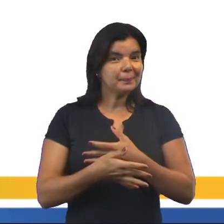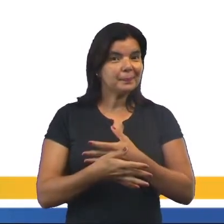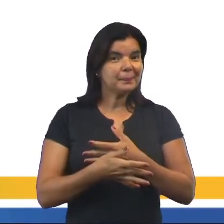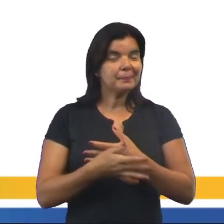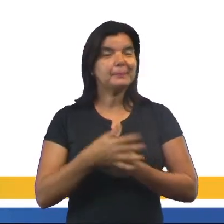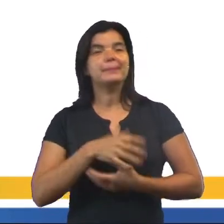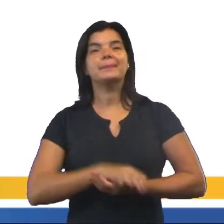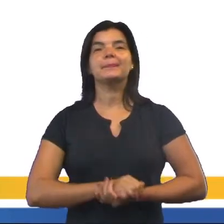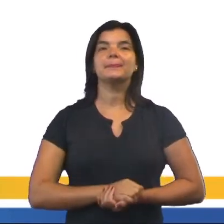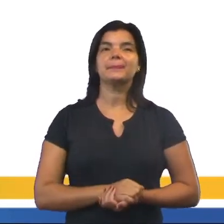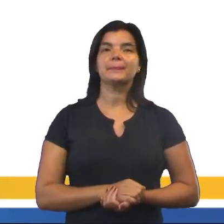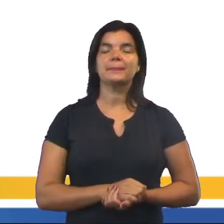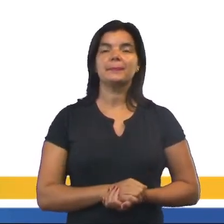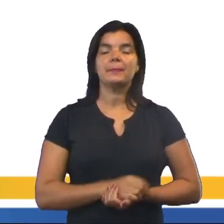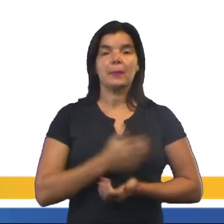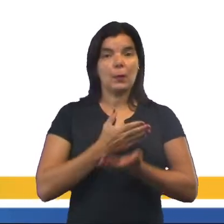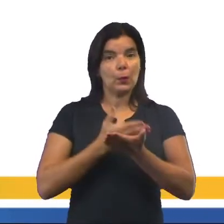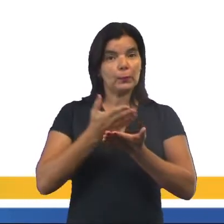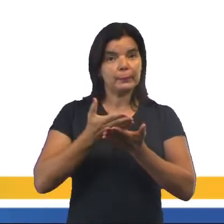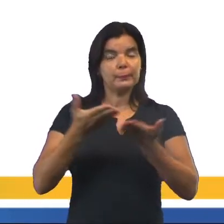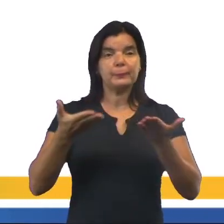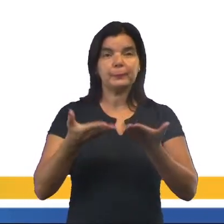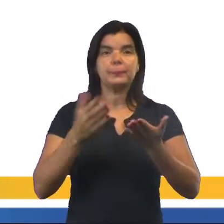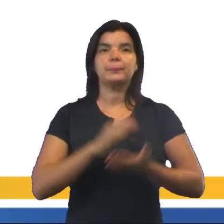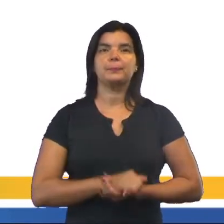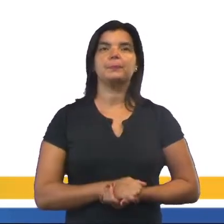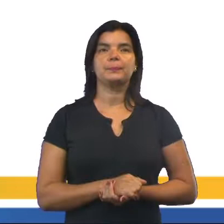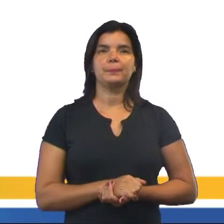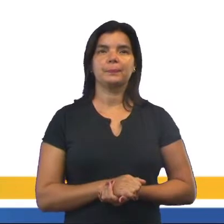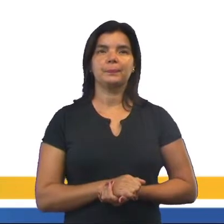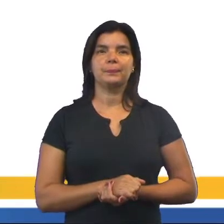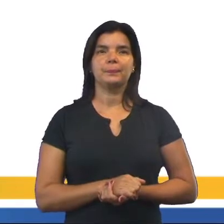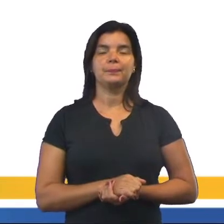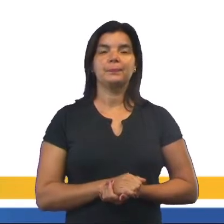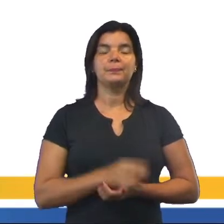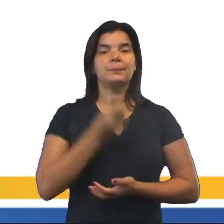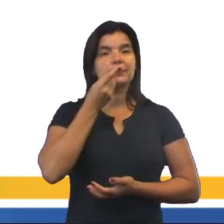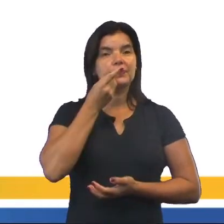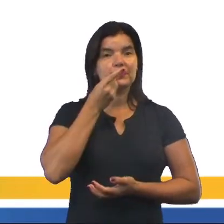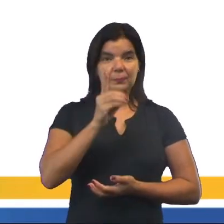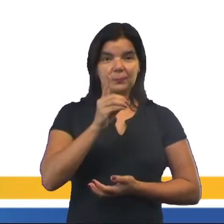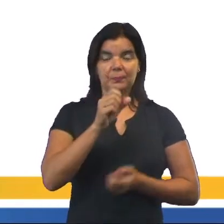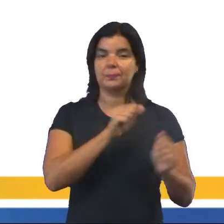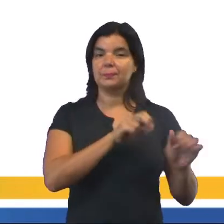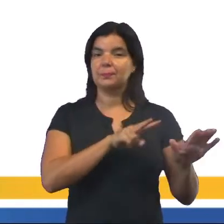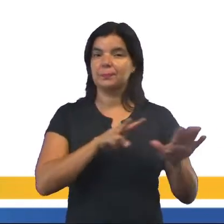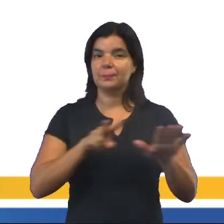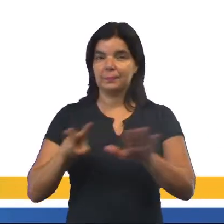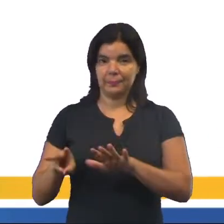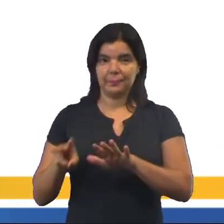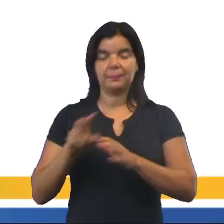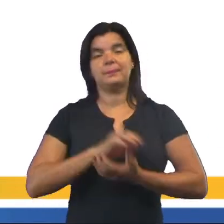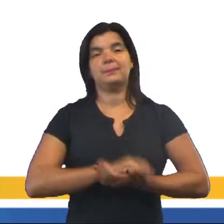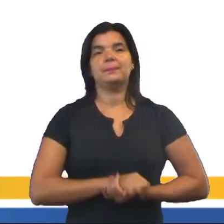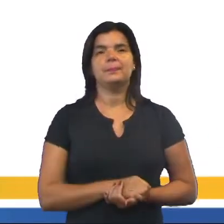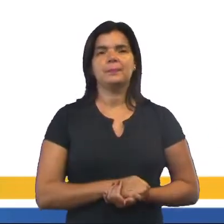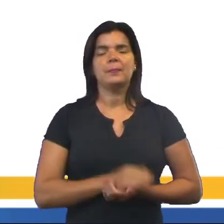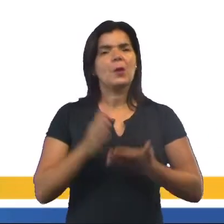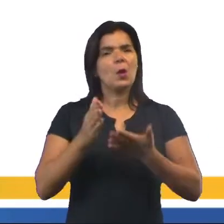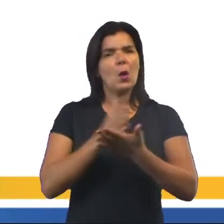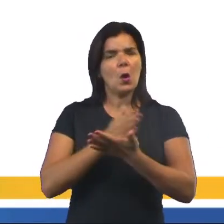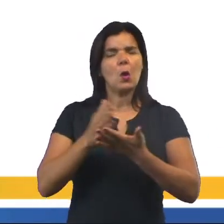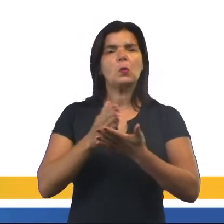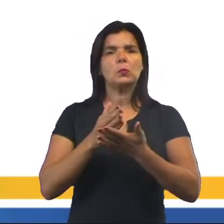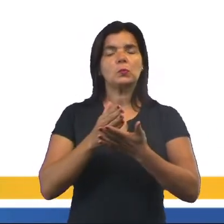prontos? Vamos começar então com days of the week, dias da semana. Algumas